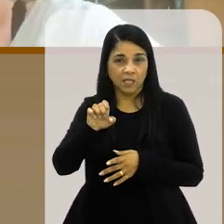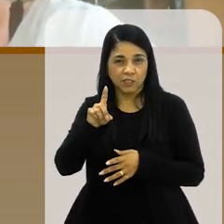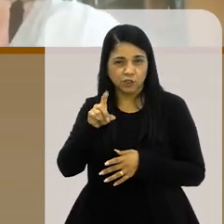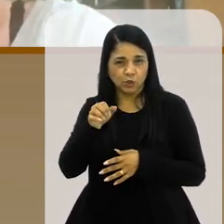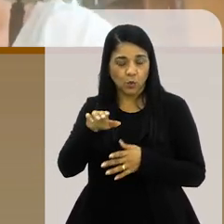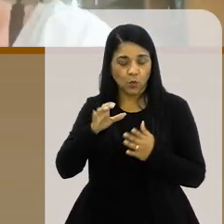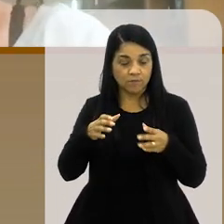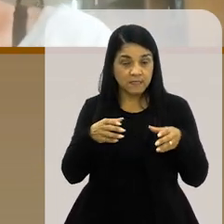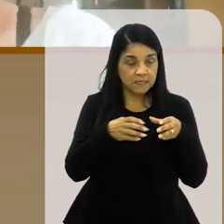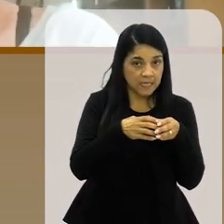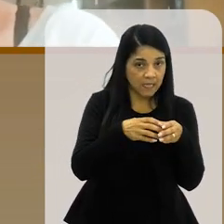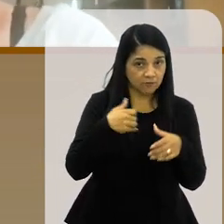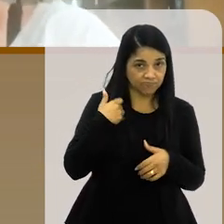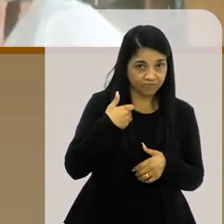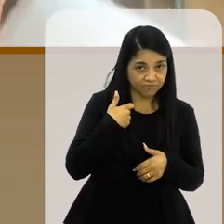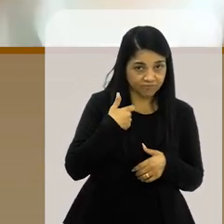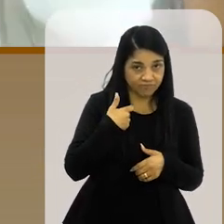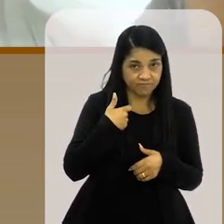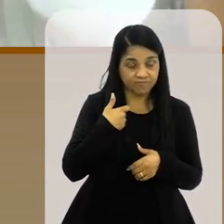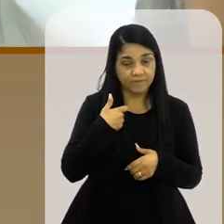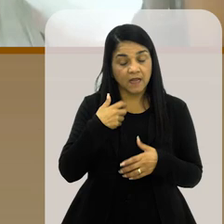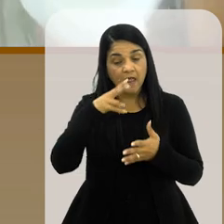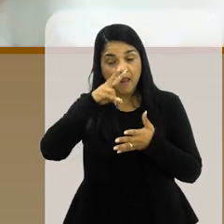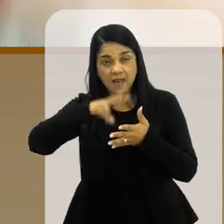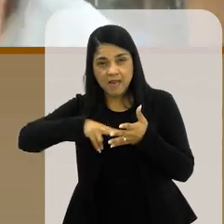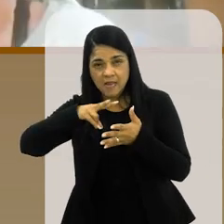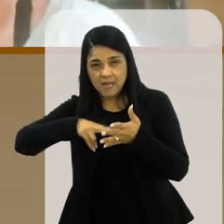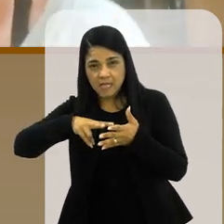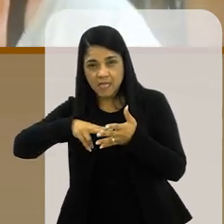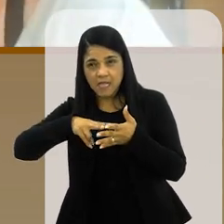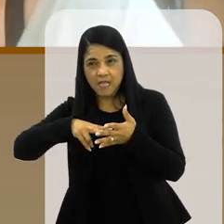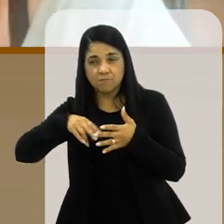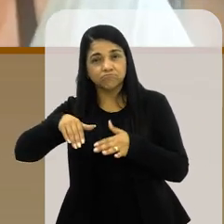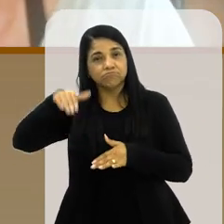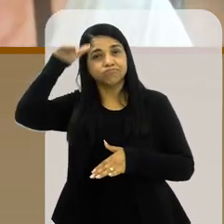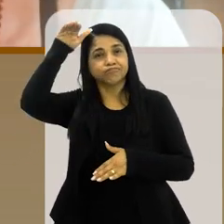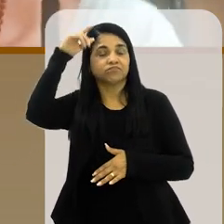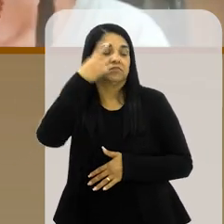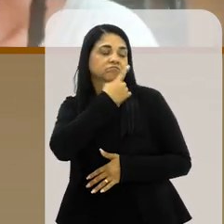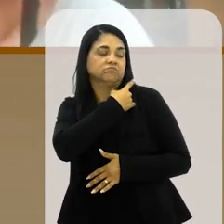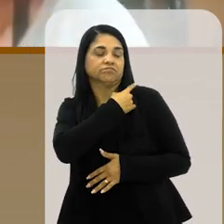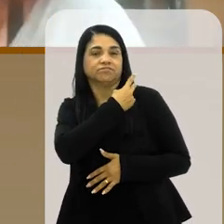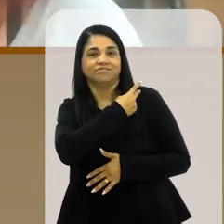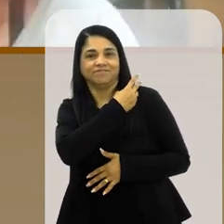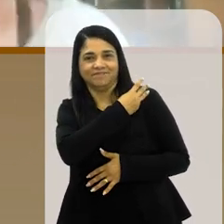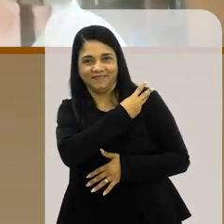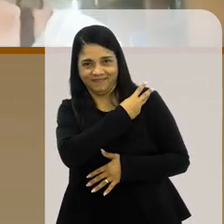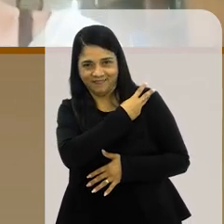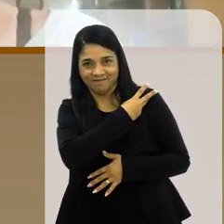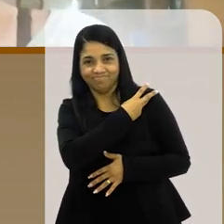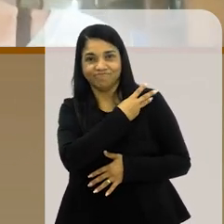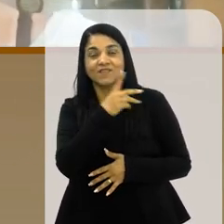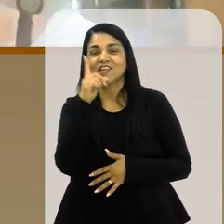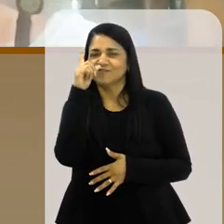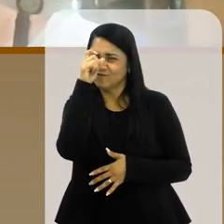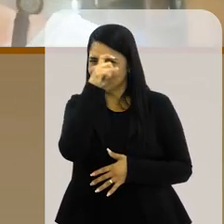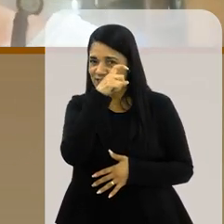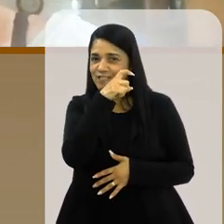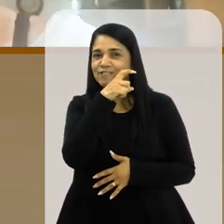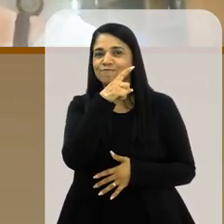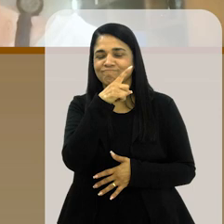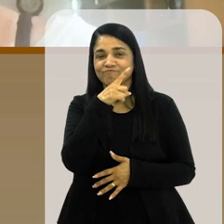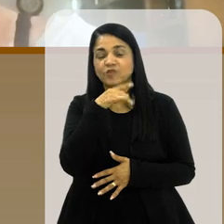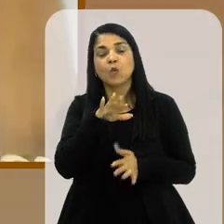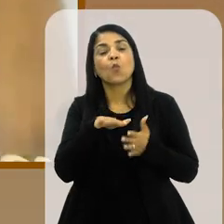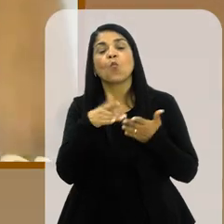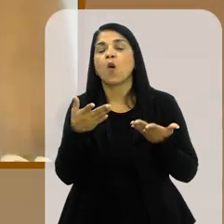etária X vai ser lida lá em cima, no ensino médio, porque é muito difícil você dizer para